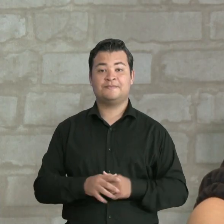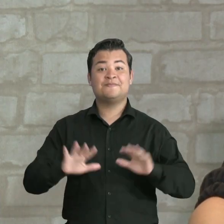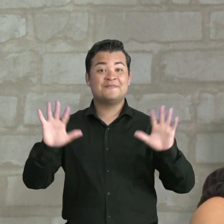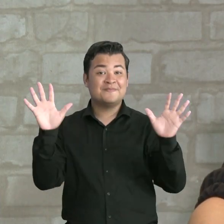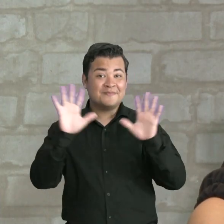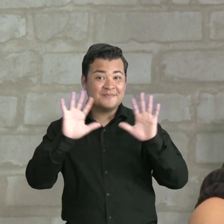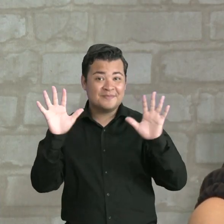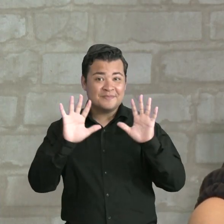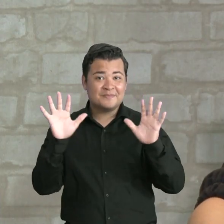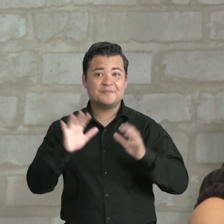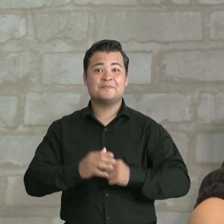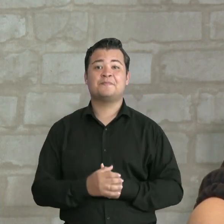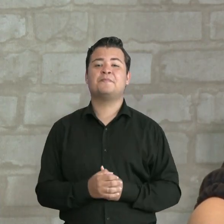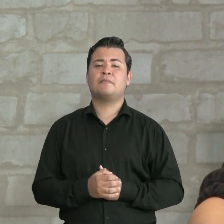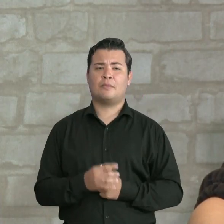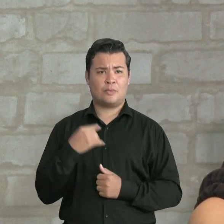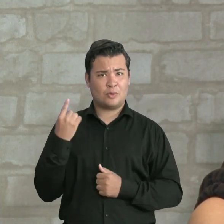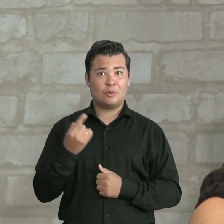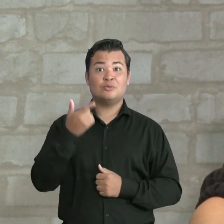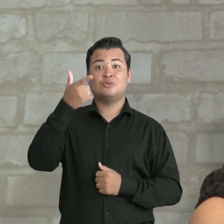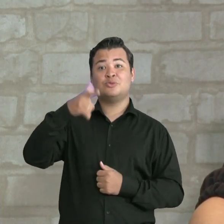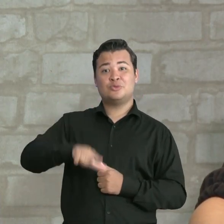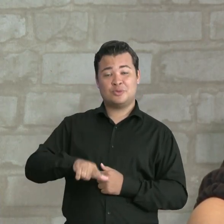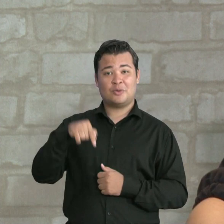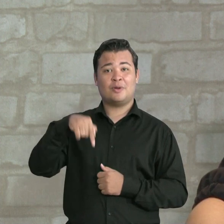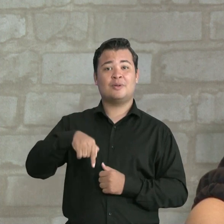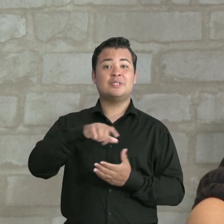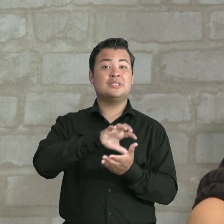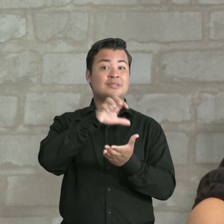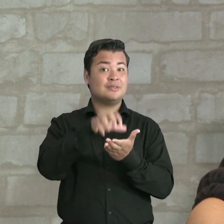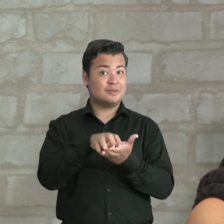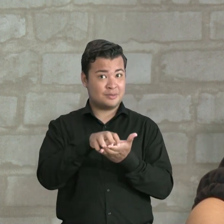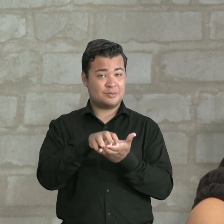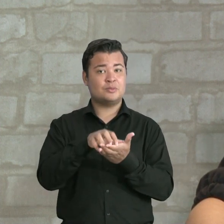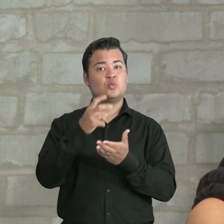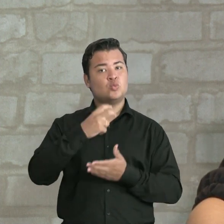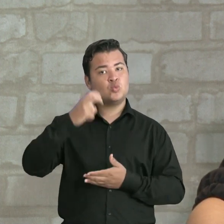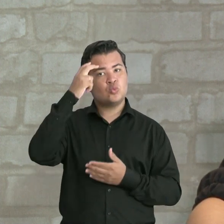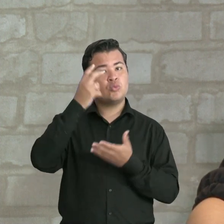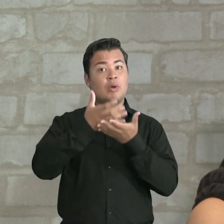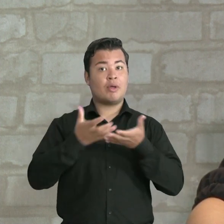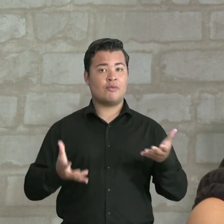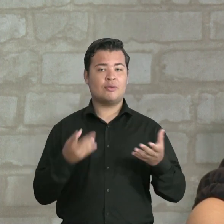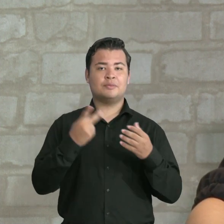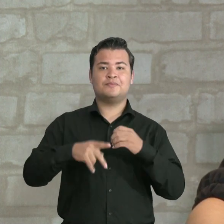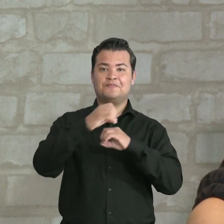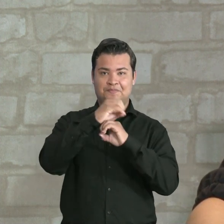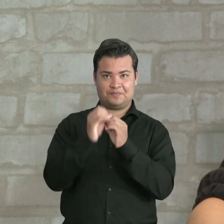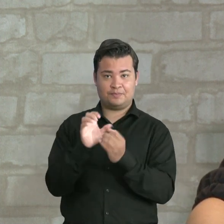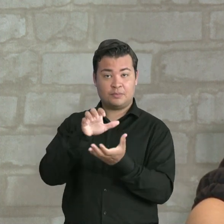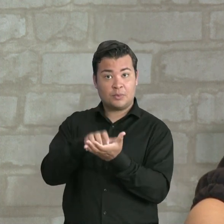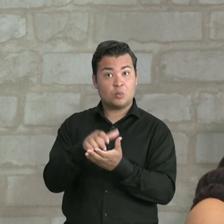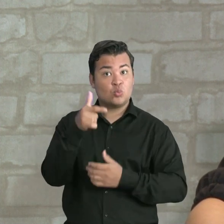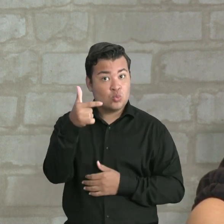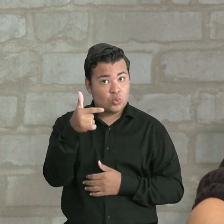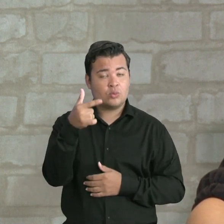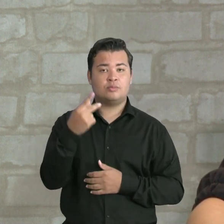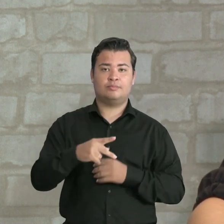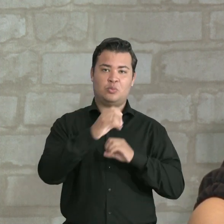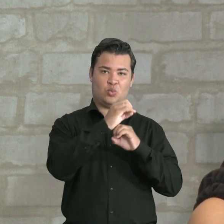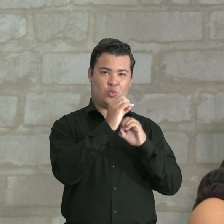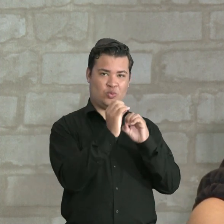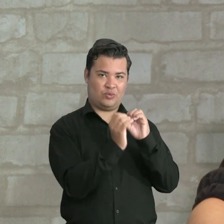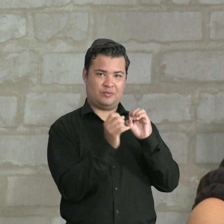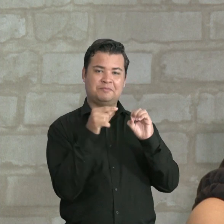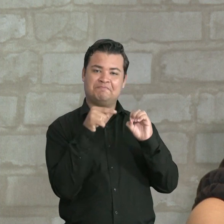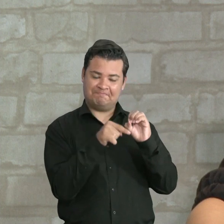olá, nós estamos de volta aqui no Centro de Cultura e Eventos do Campus Samambaia, da Universidade Federal de Goiás,